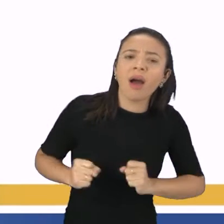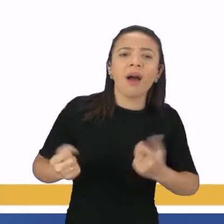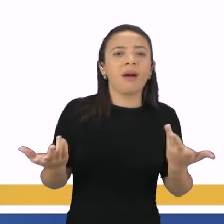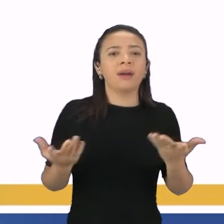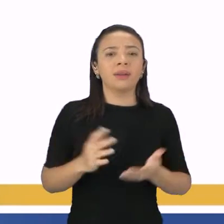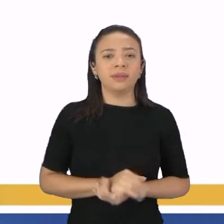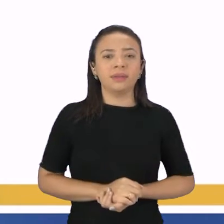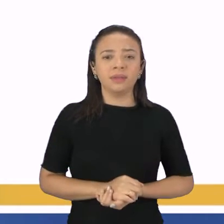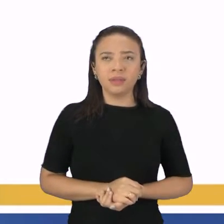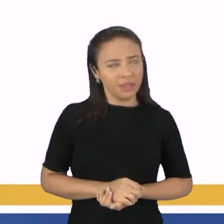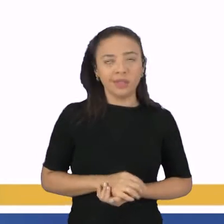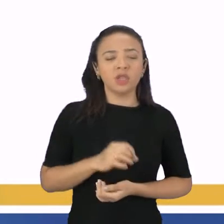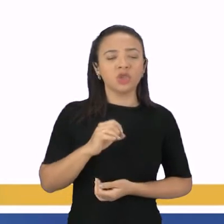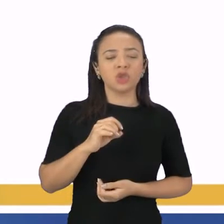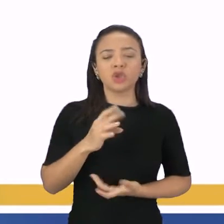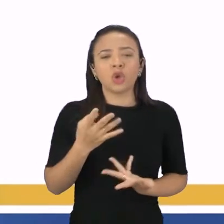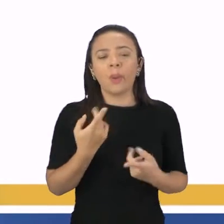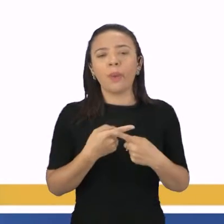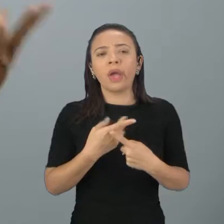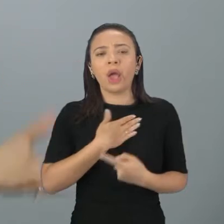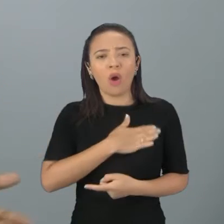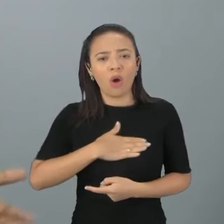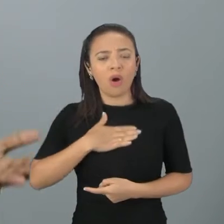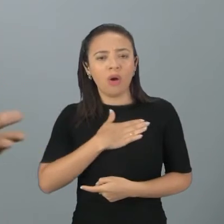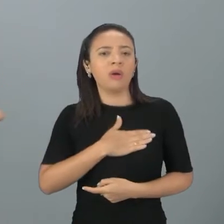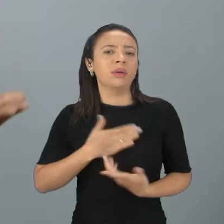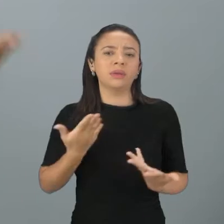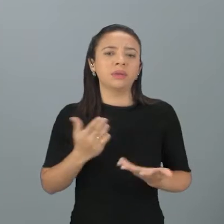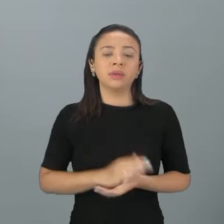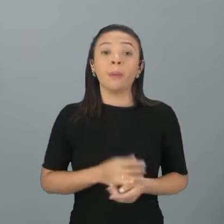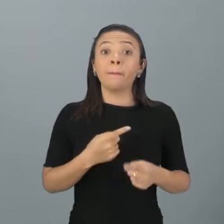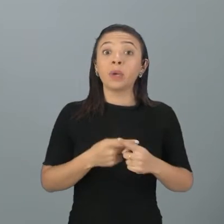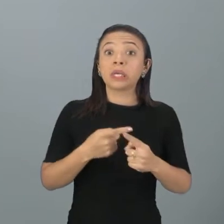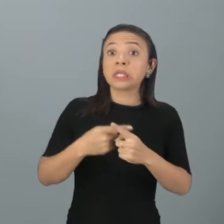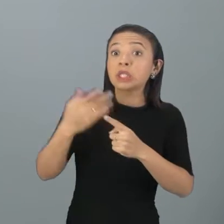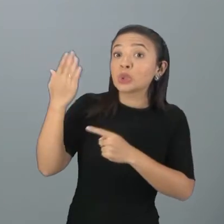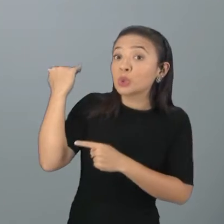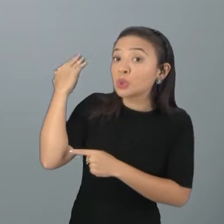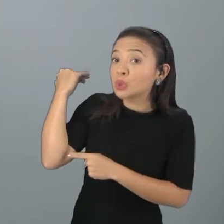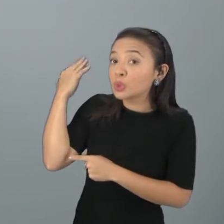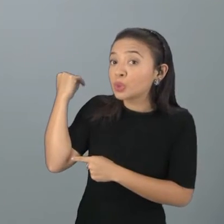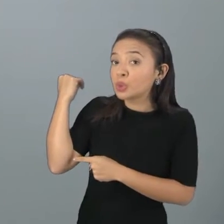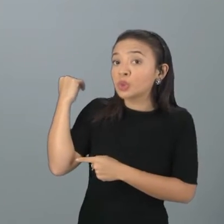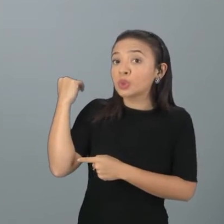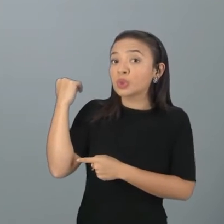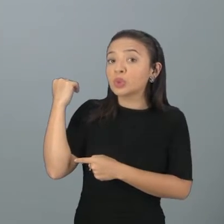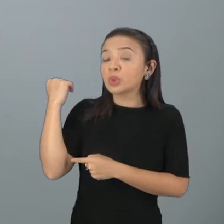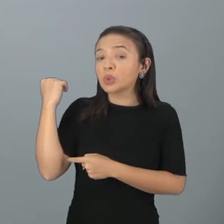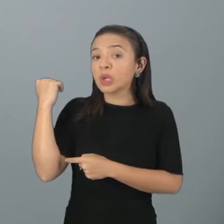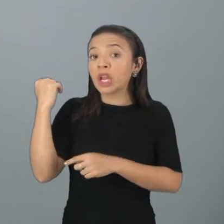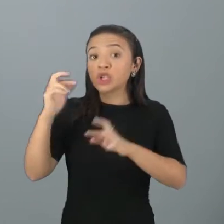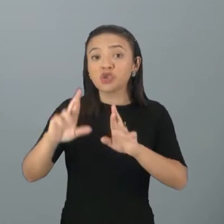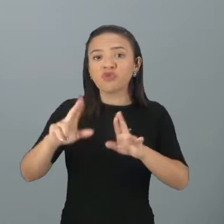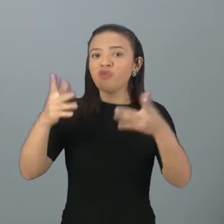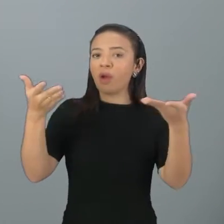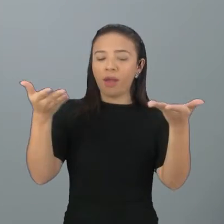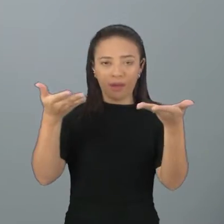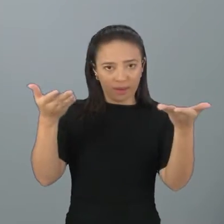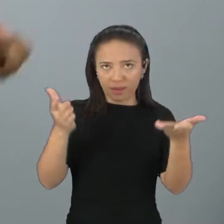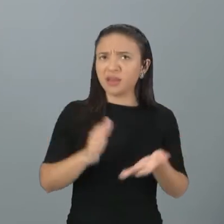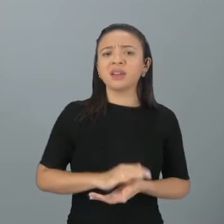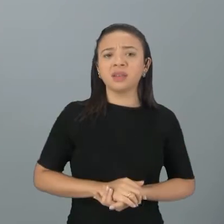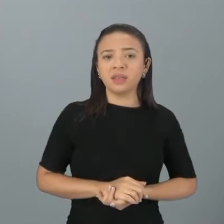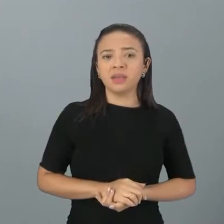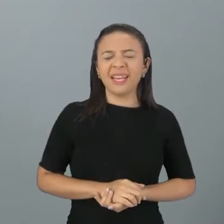isso tudo para o nosso lazer, né? Porque inicialmente a gente não fazia isso conscientemente que a gente faz hoje, né? A